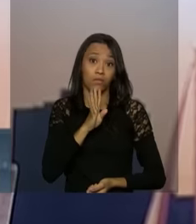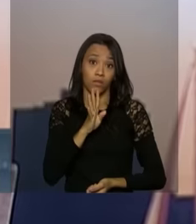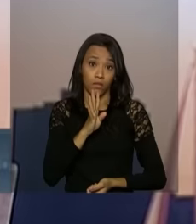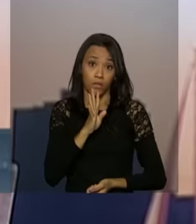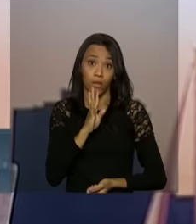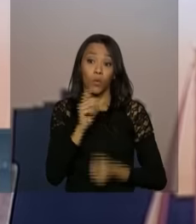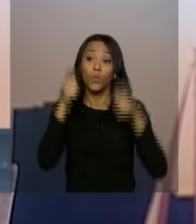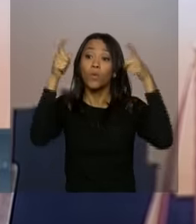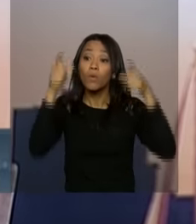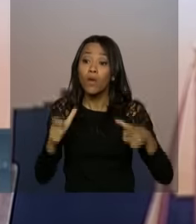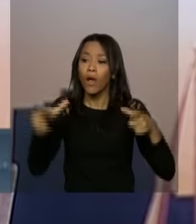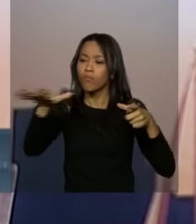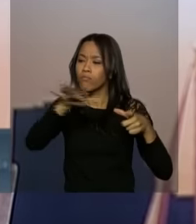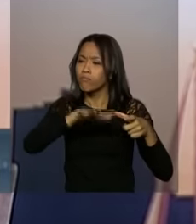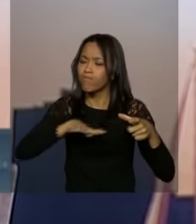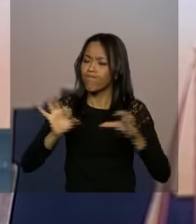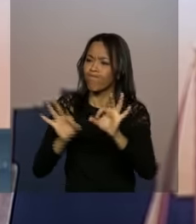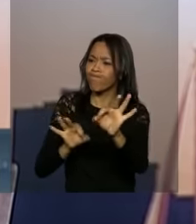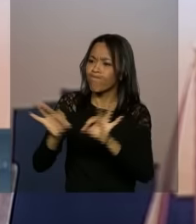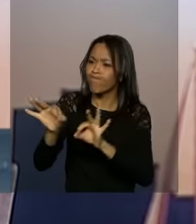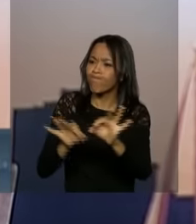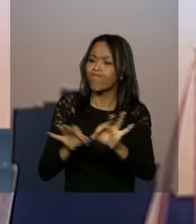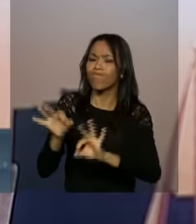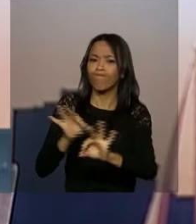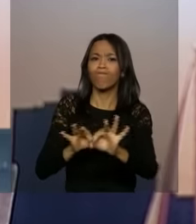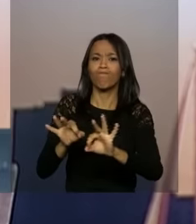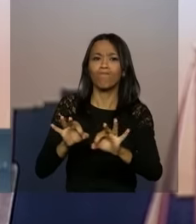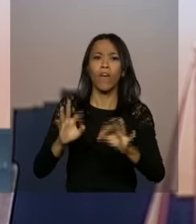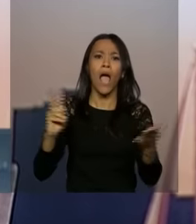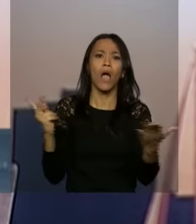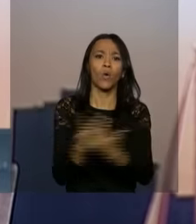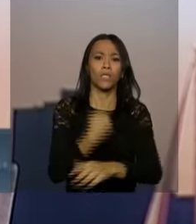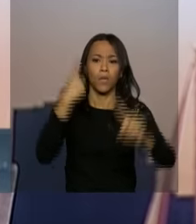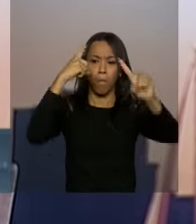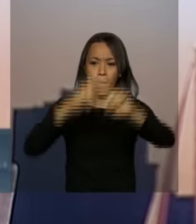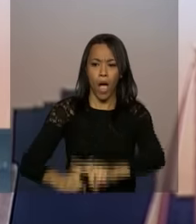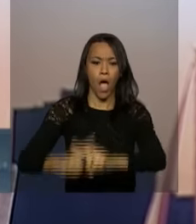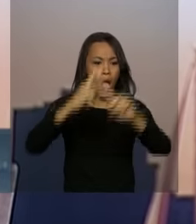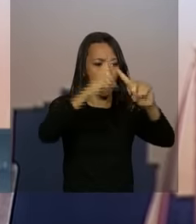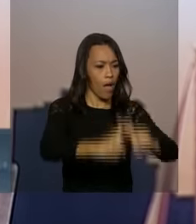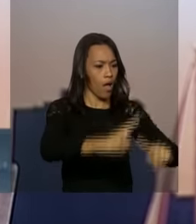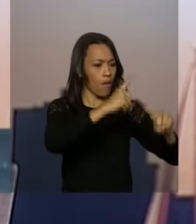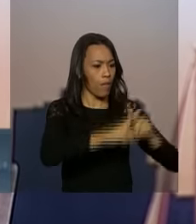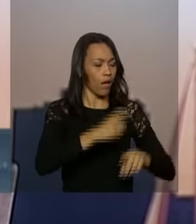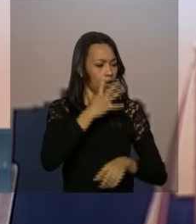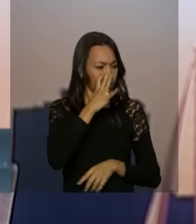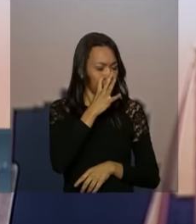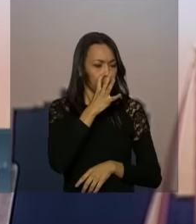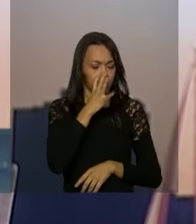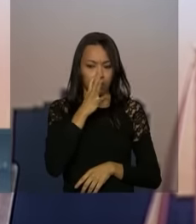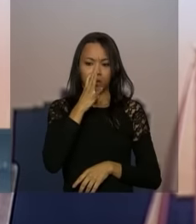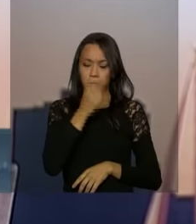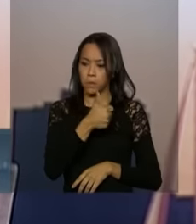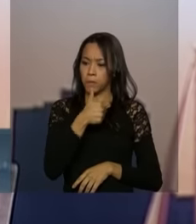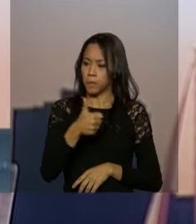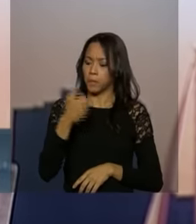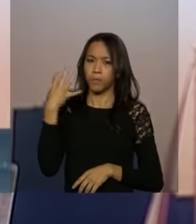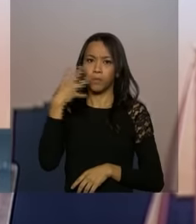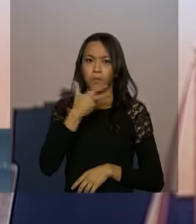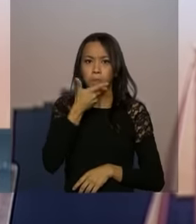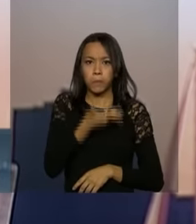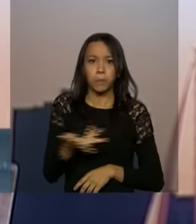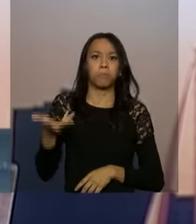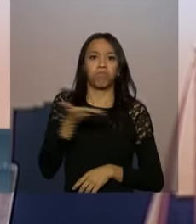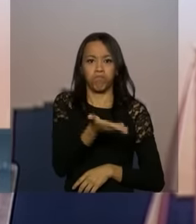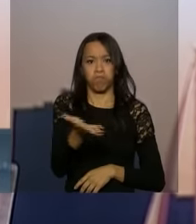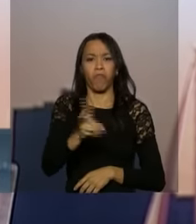as instalações que receberão as Olimpíadas vão se encantar com elas. E acredito